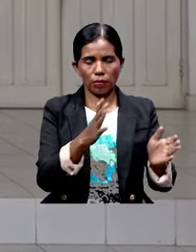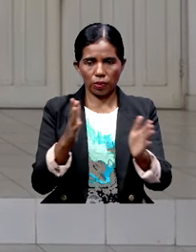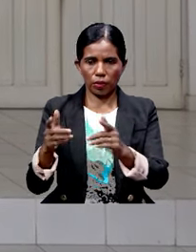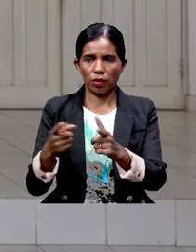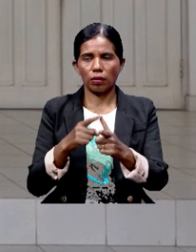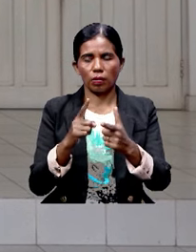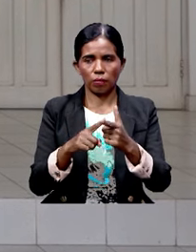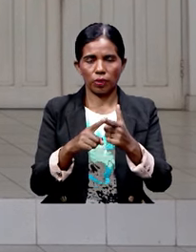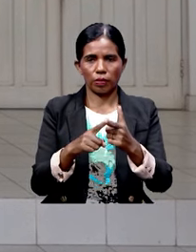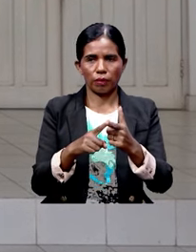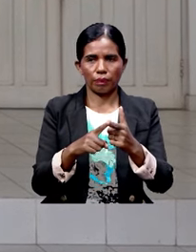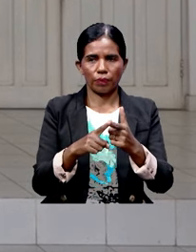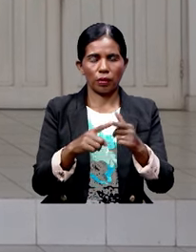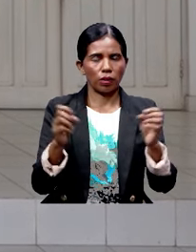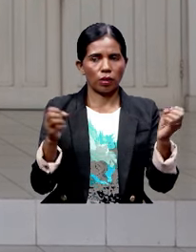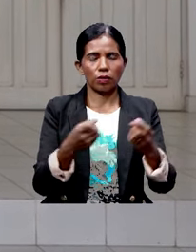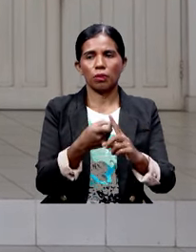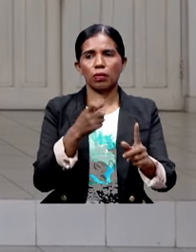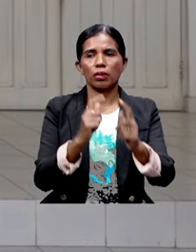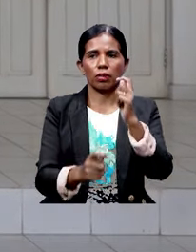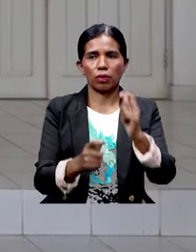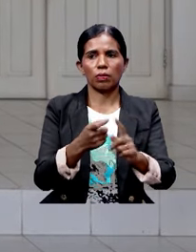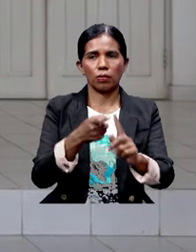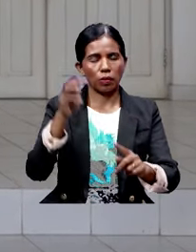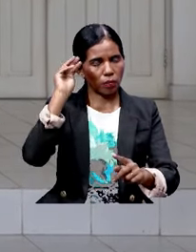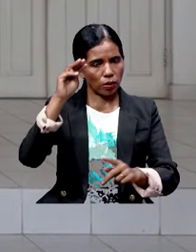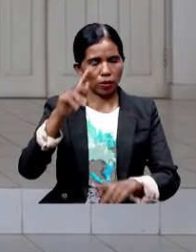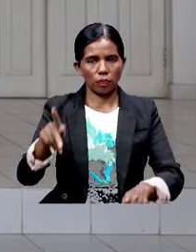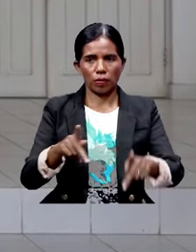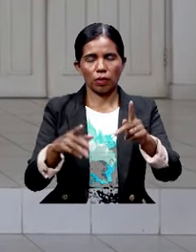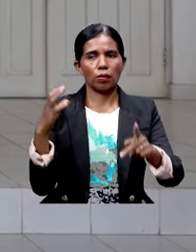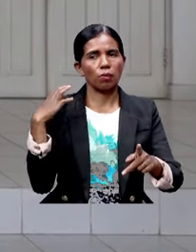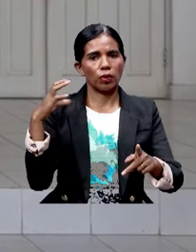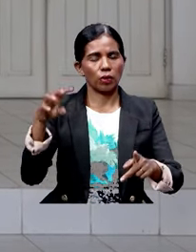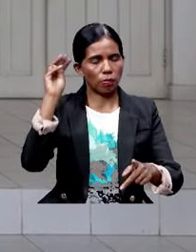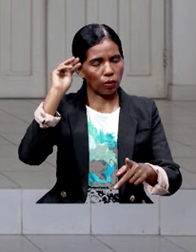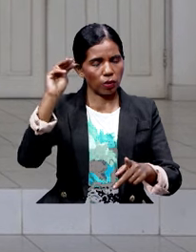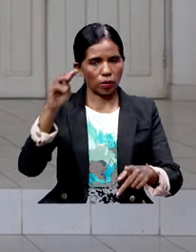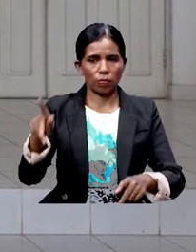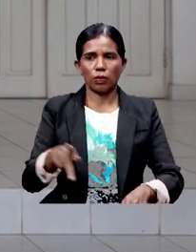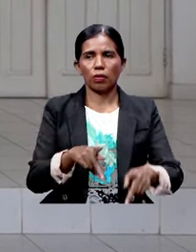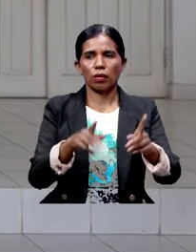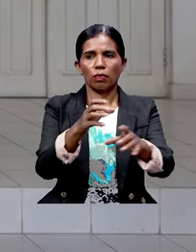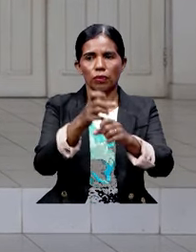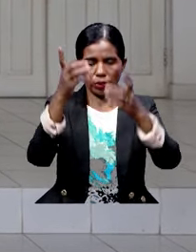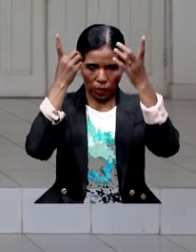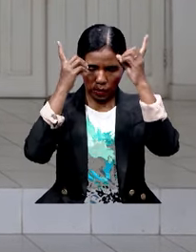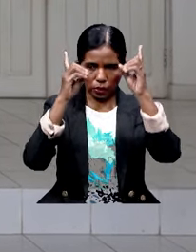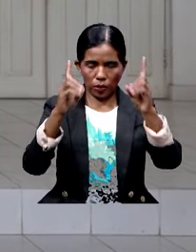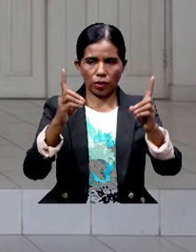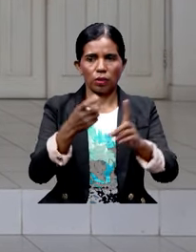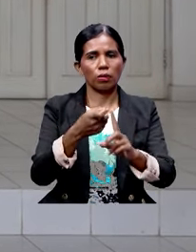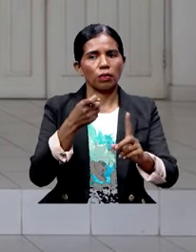nebe libertasaun ne lo asosi tribunal mebe hosi Ministeri Publiko. Idene kompetensi Ministeri Publiko maka foti decision ne hosi